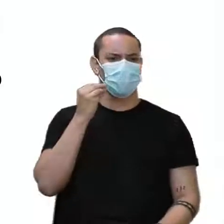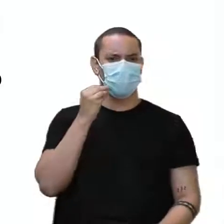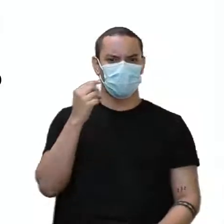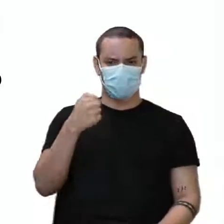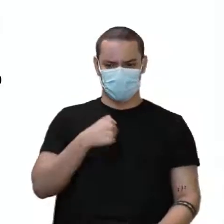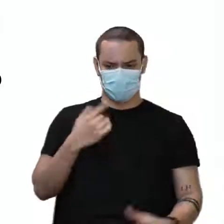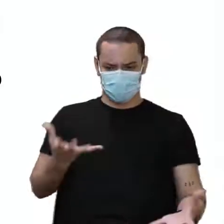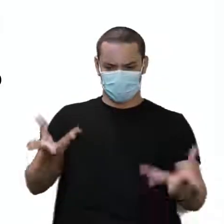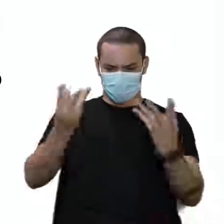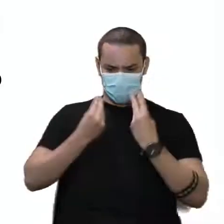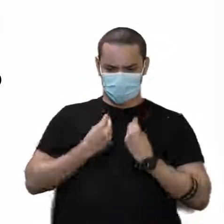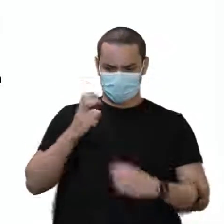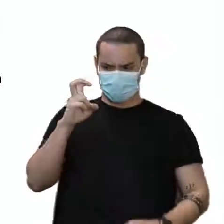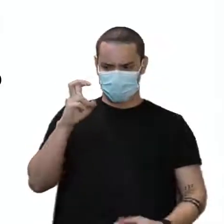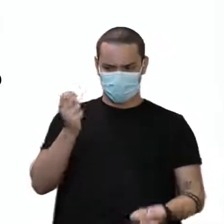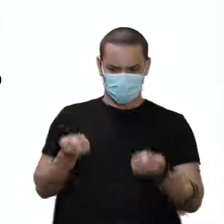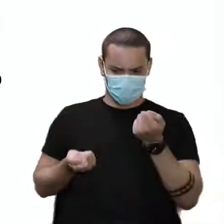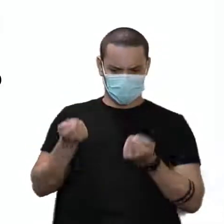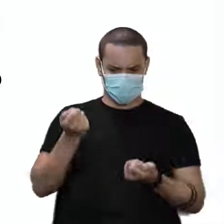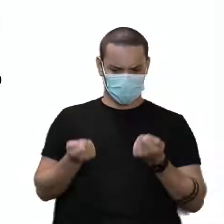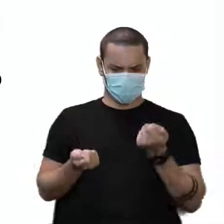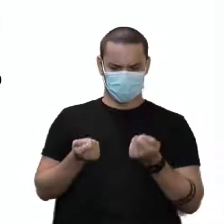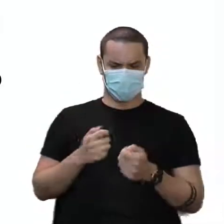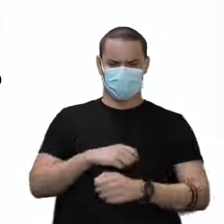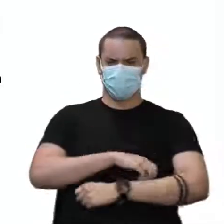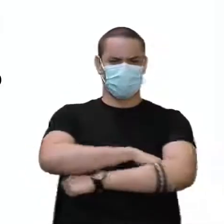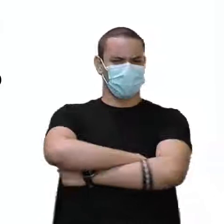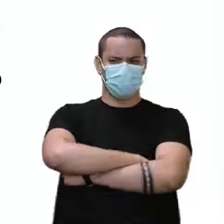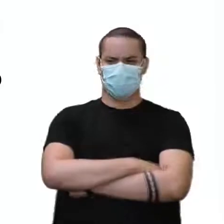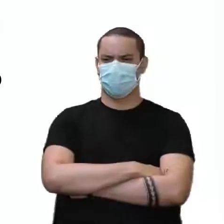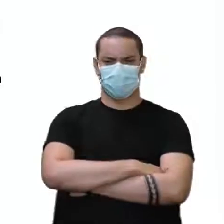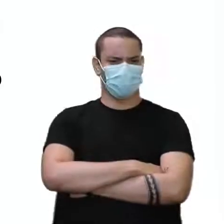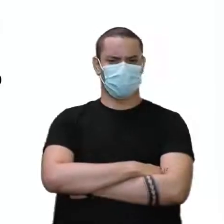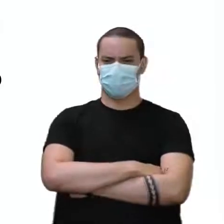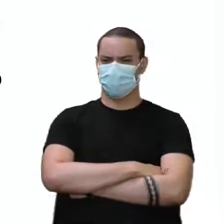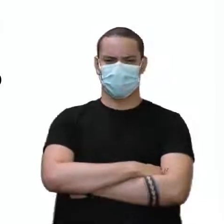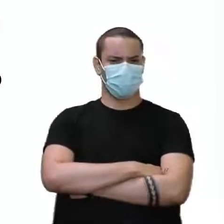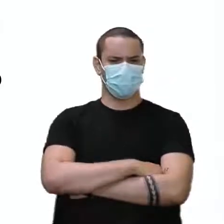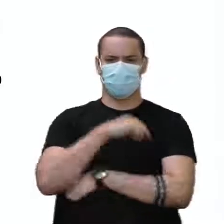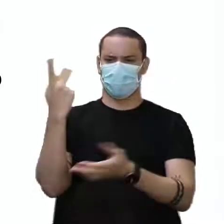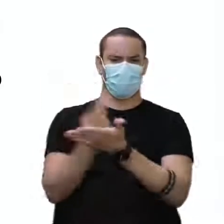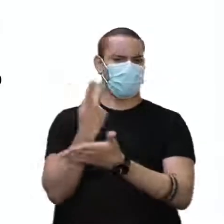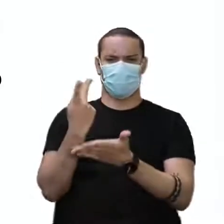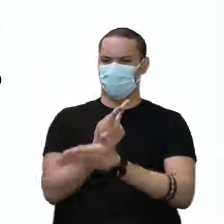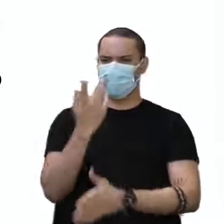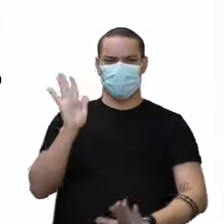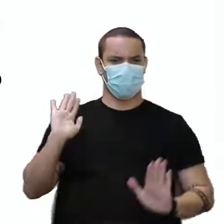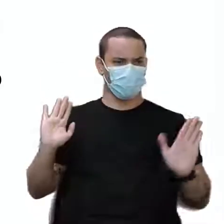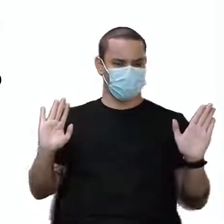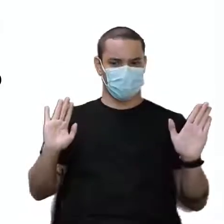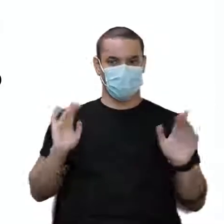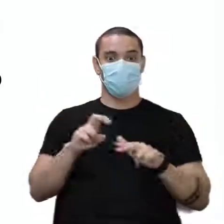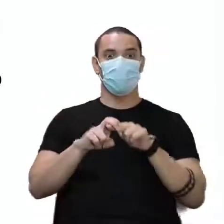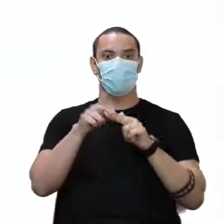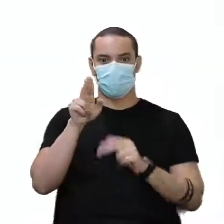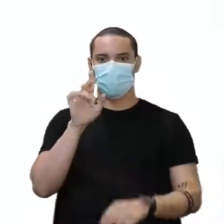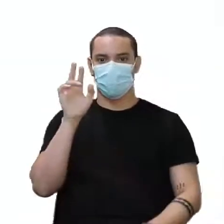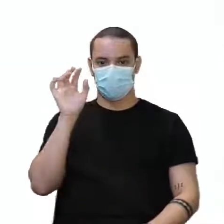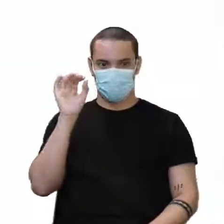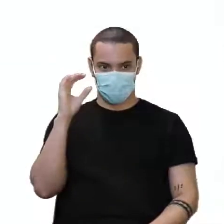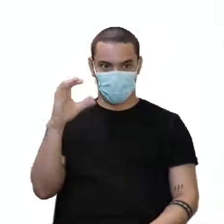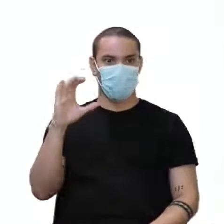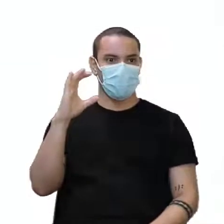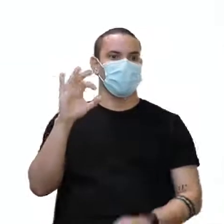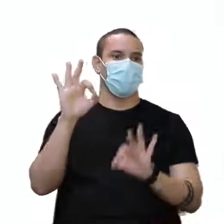ganhei 5 quilos, vamos supor que seria quilos, mas não é. E aí ela vai embora assim, tá errado isso aí. Então quem colocou essa alternativa